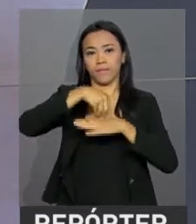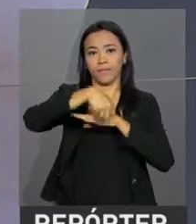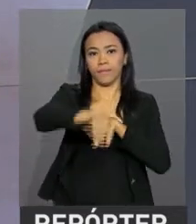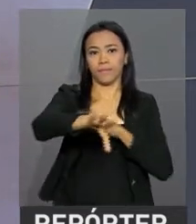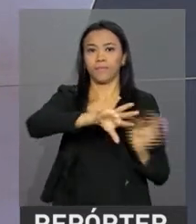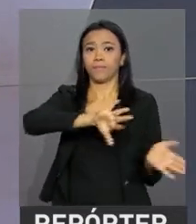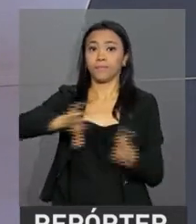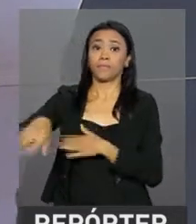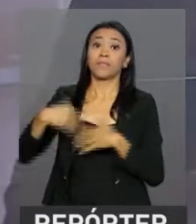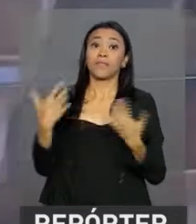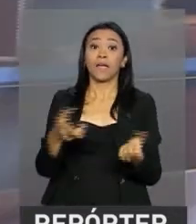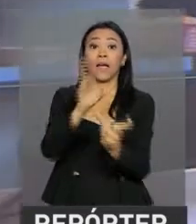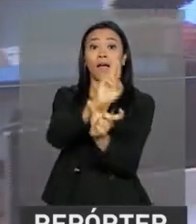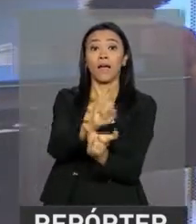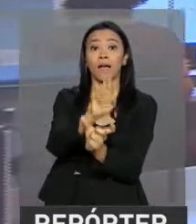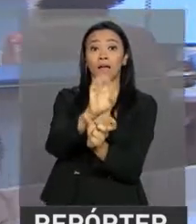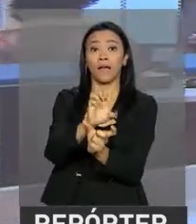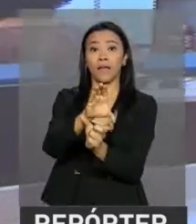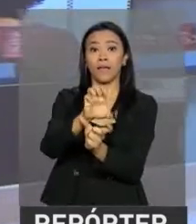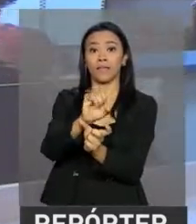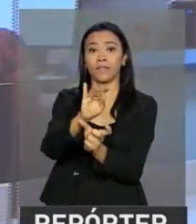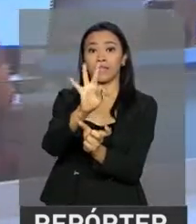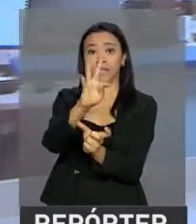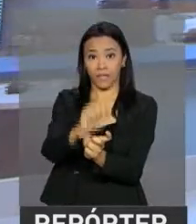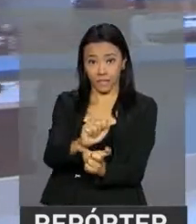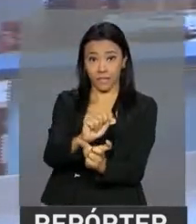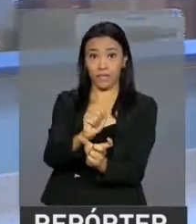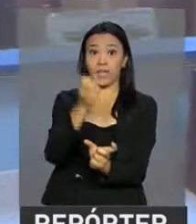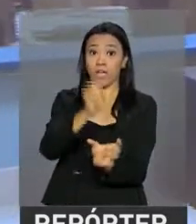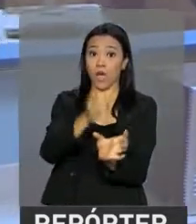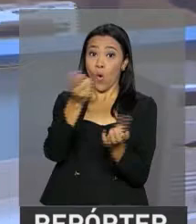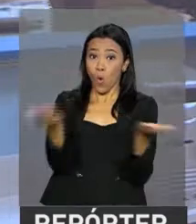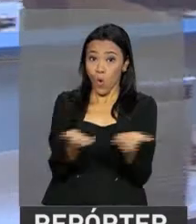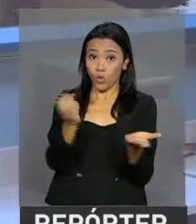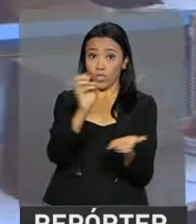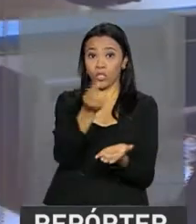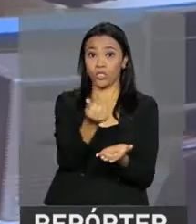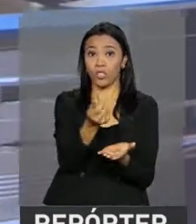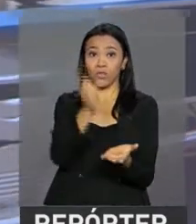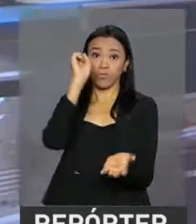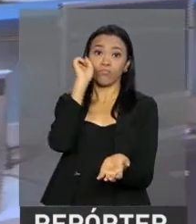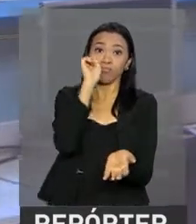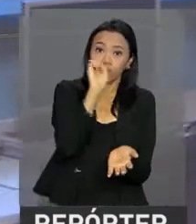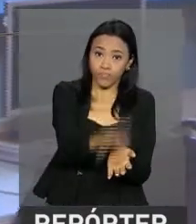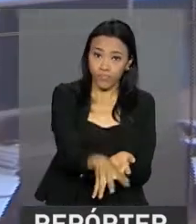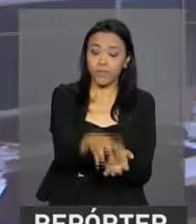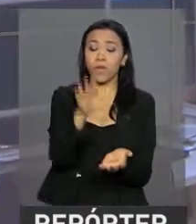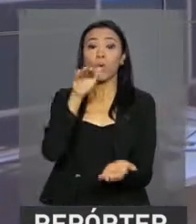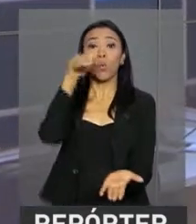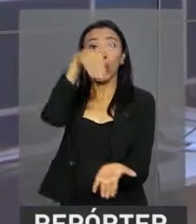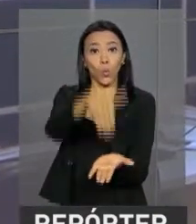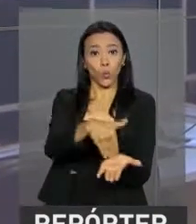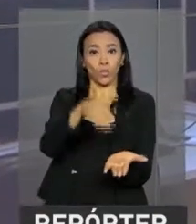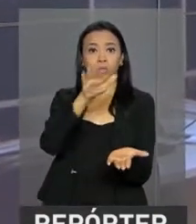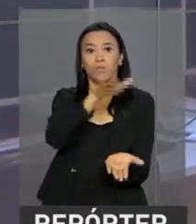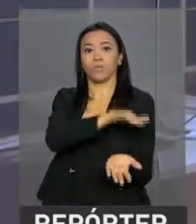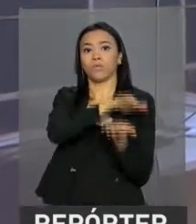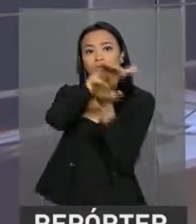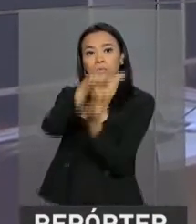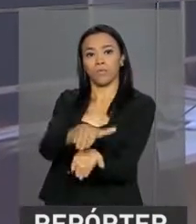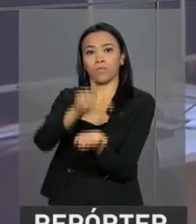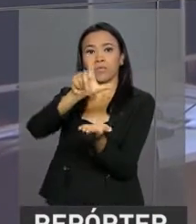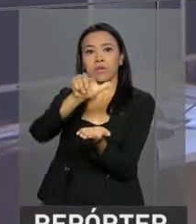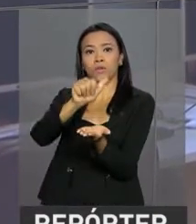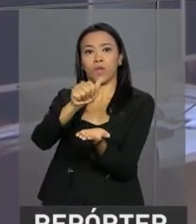ea receita federal deposita hoje o sétimo e último lote de restituição do imposto de renda mais de um milhão e meio de